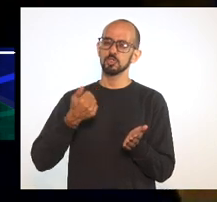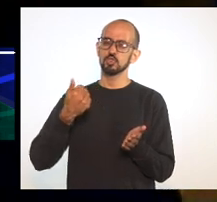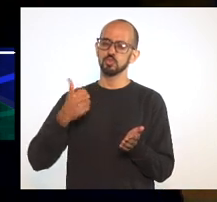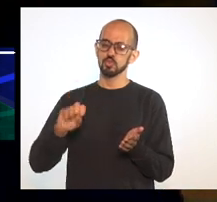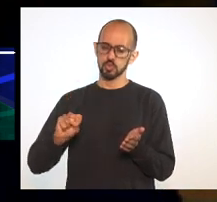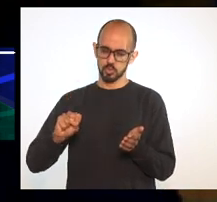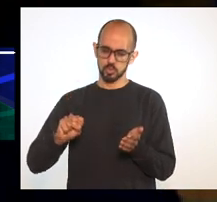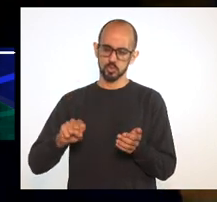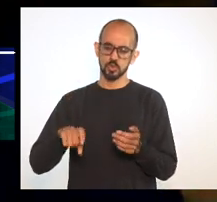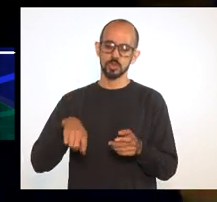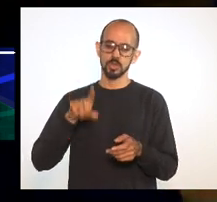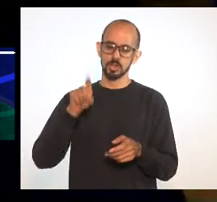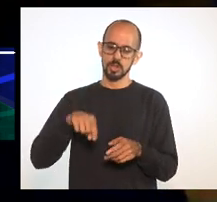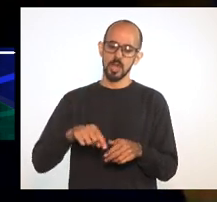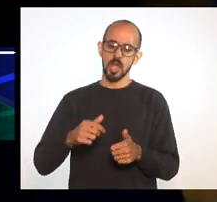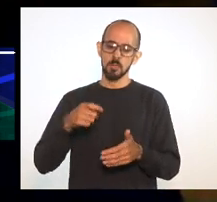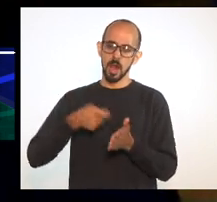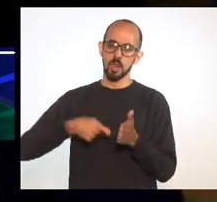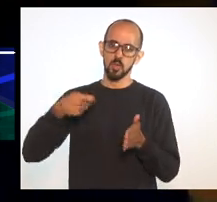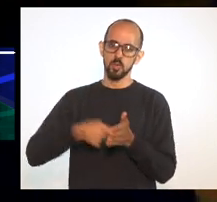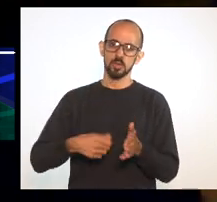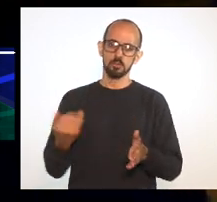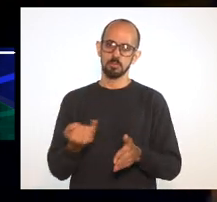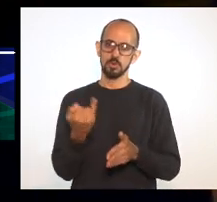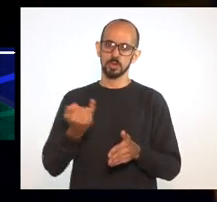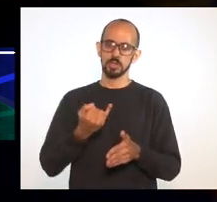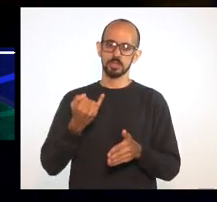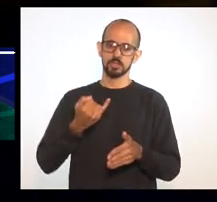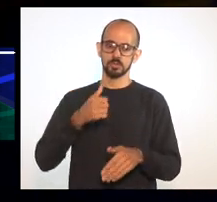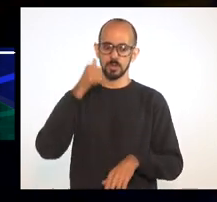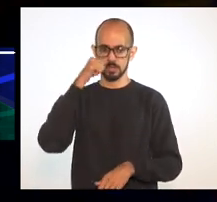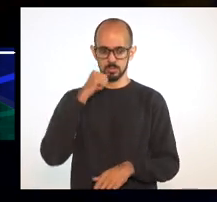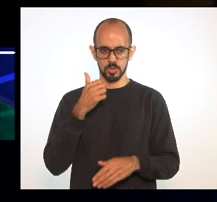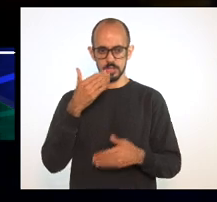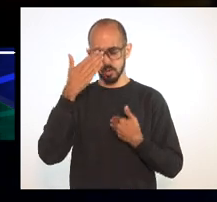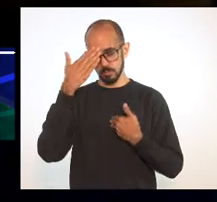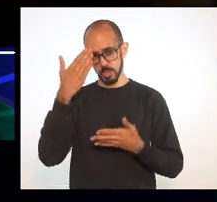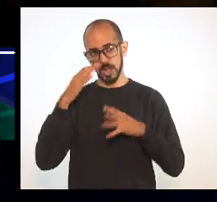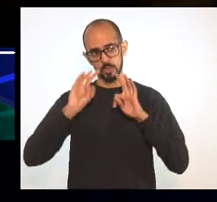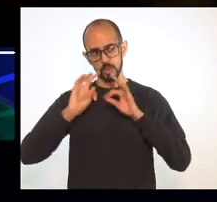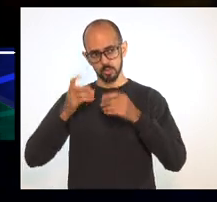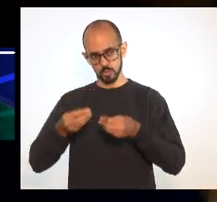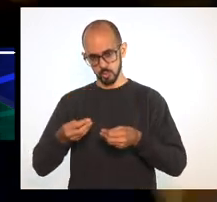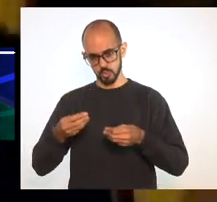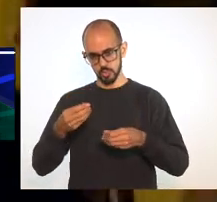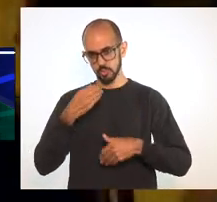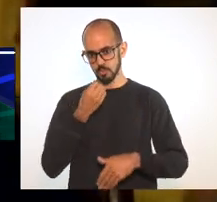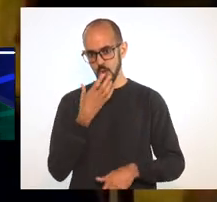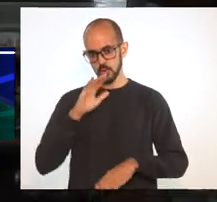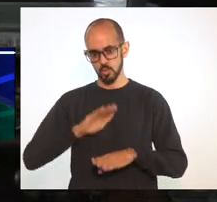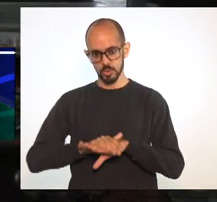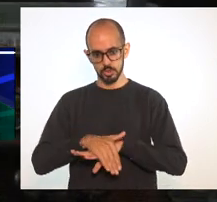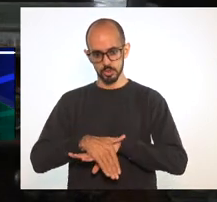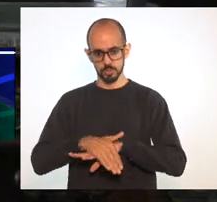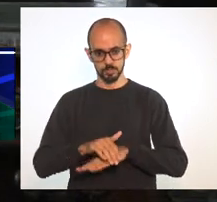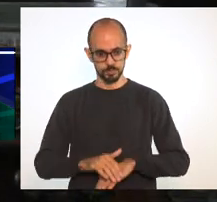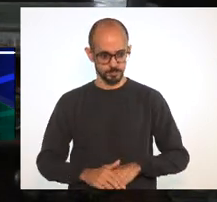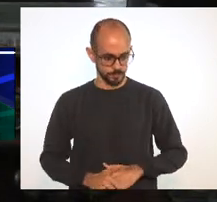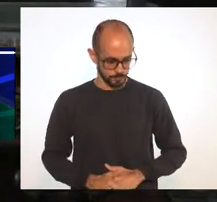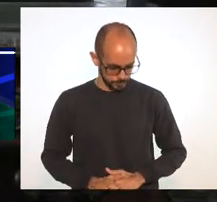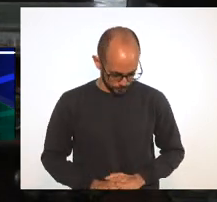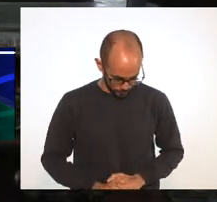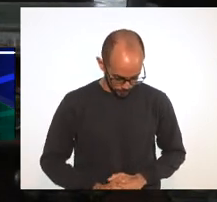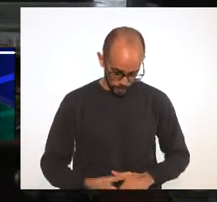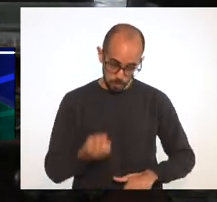aliado importante na luta das mulheres. Obrigado a todas e todos. Boa noite. Boa